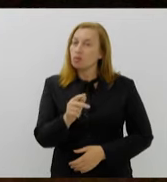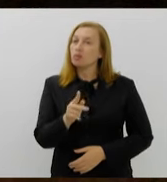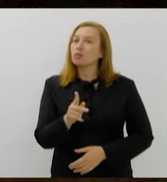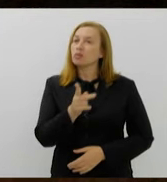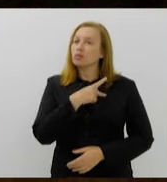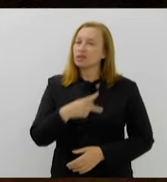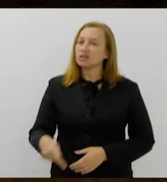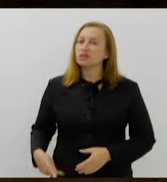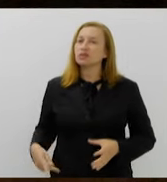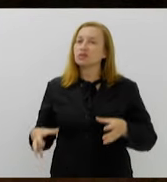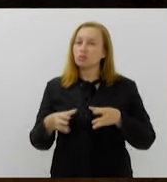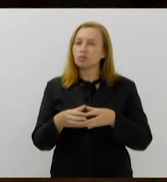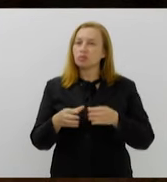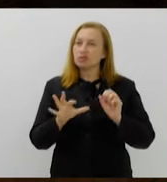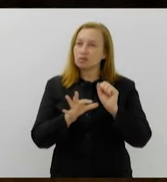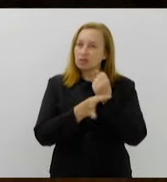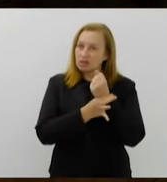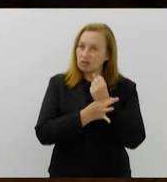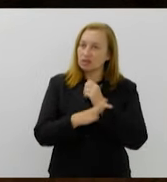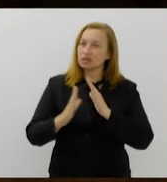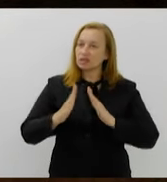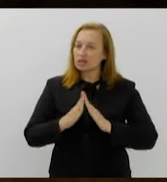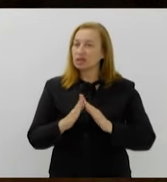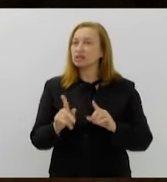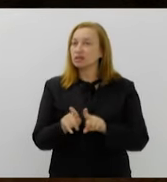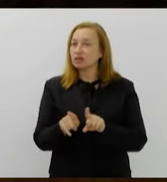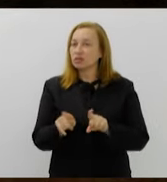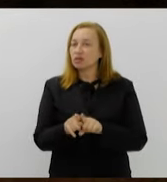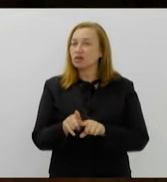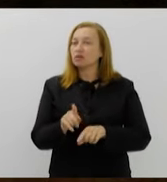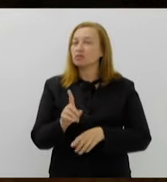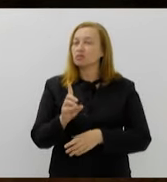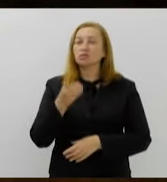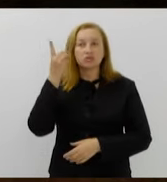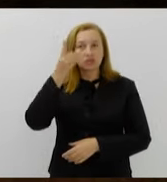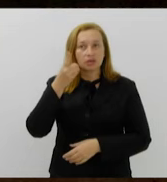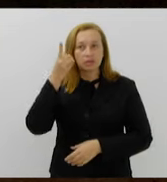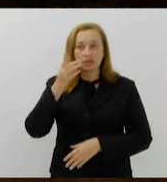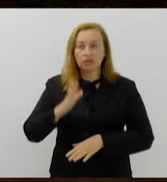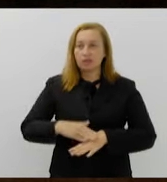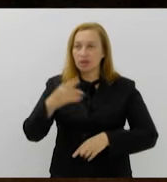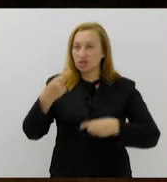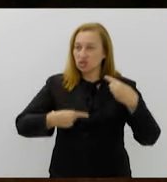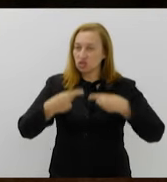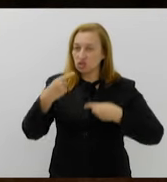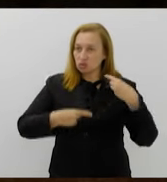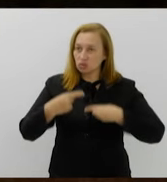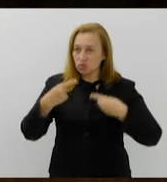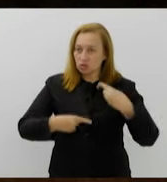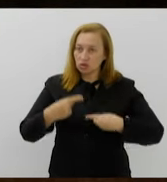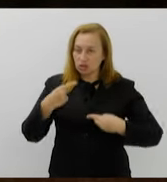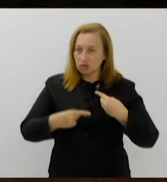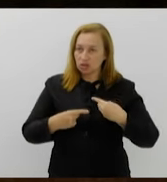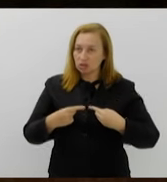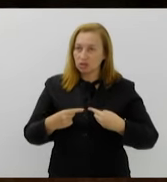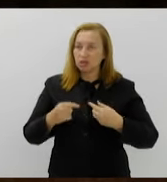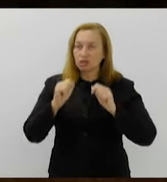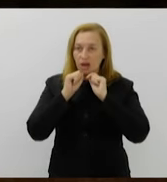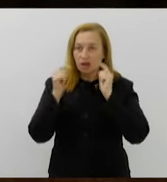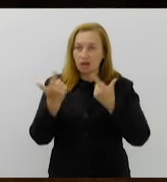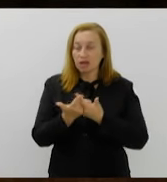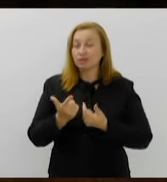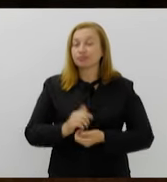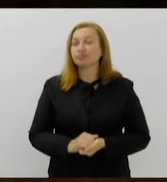segurança dessa casa e como um dos deputados que mais discute a pauta da segurança pública na Assembleia Legislativa